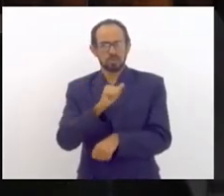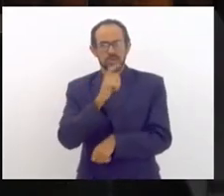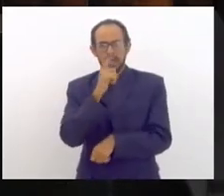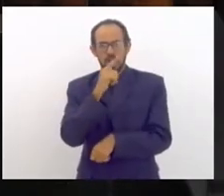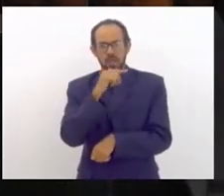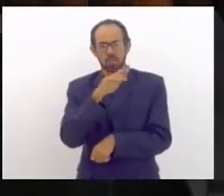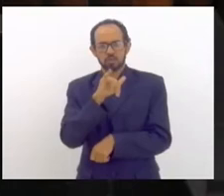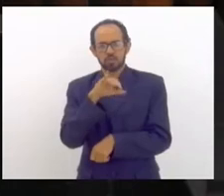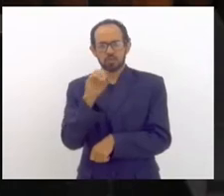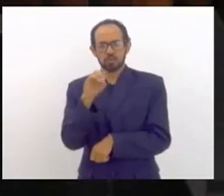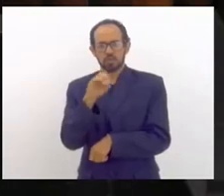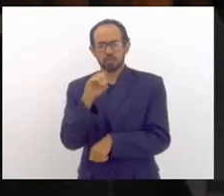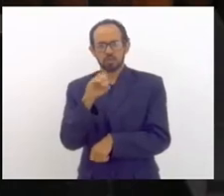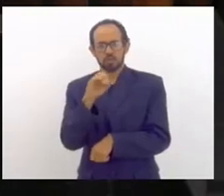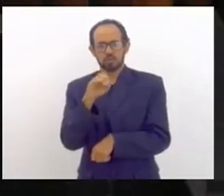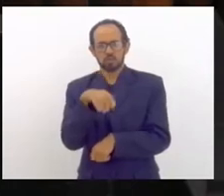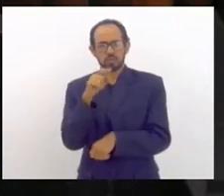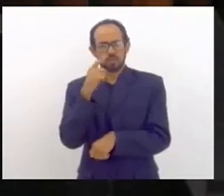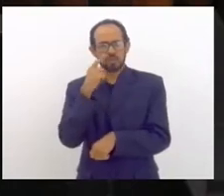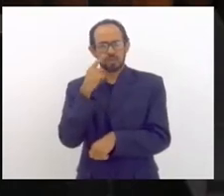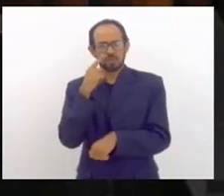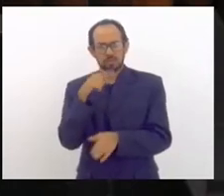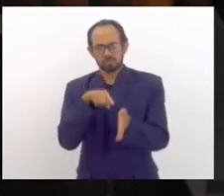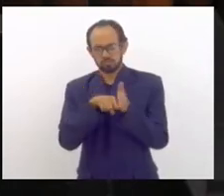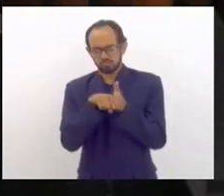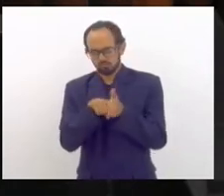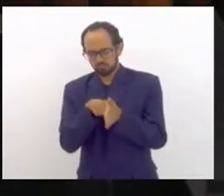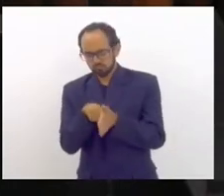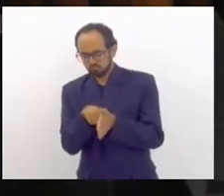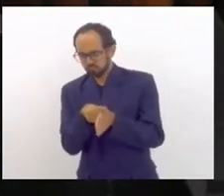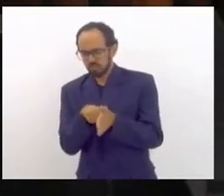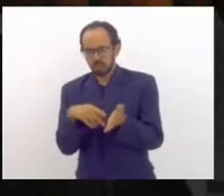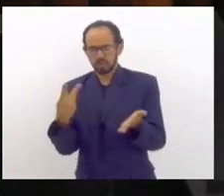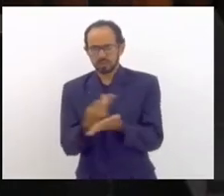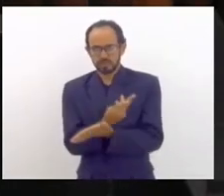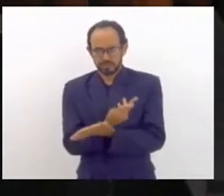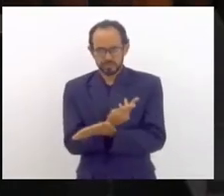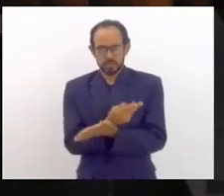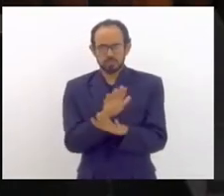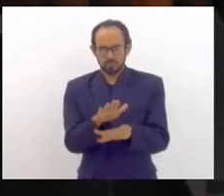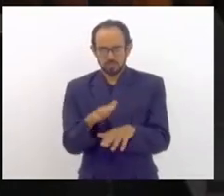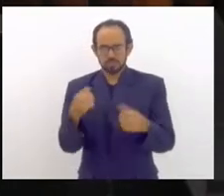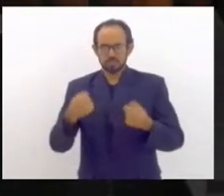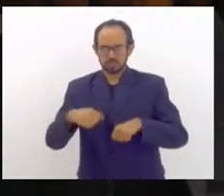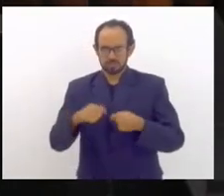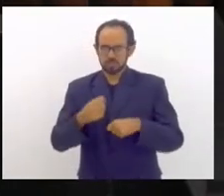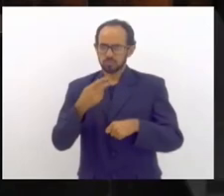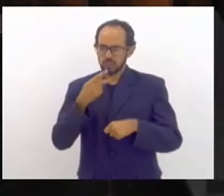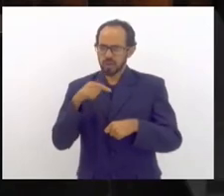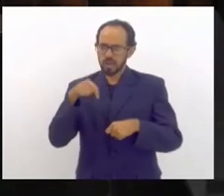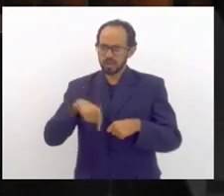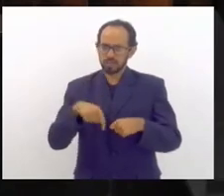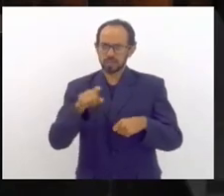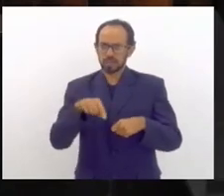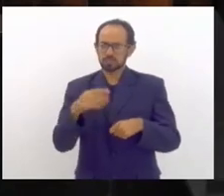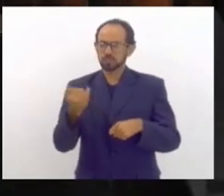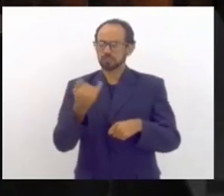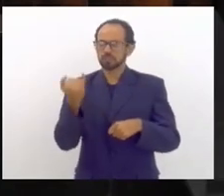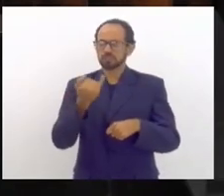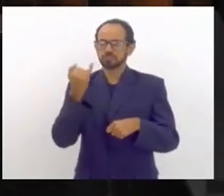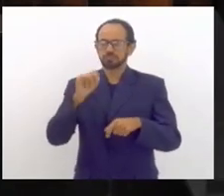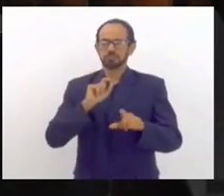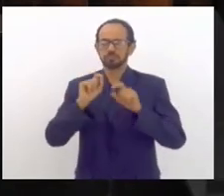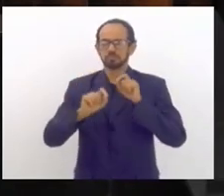está abriu um procedimento para averiguar o fato que aconteceu. Mas o que a gente tem que debater nessa casa, eu acho que é importante, meu